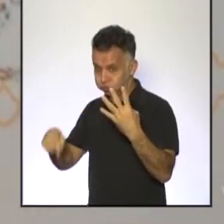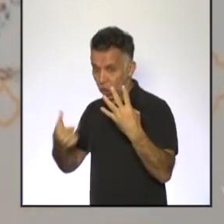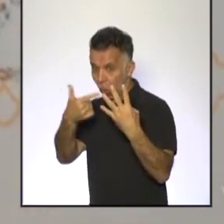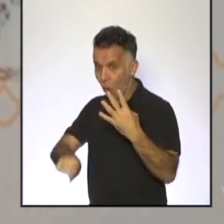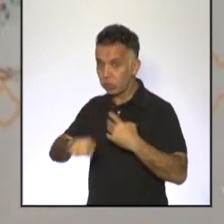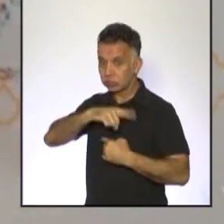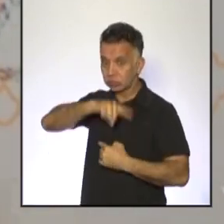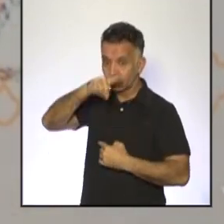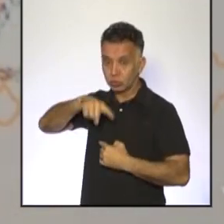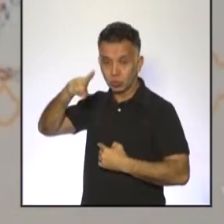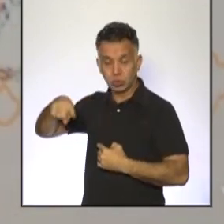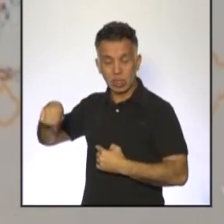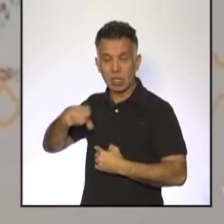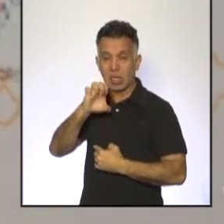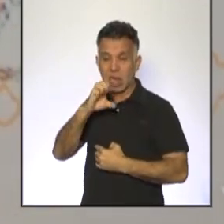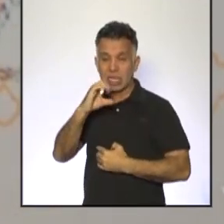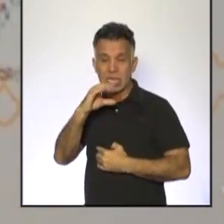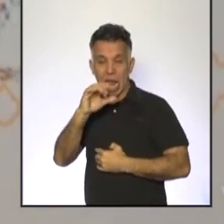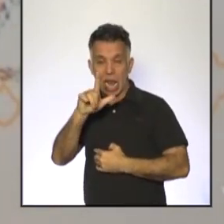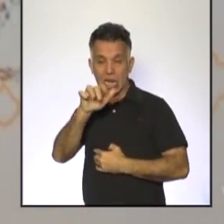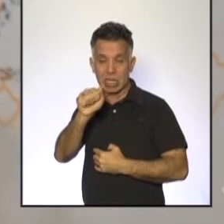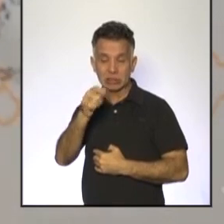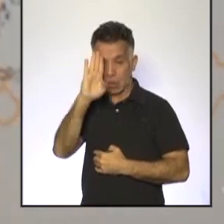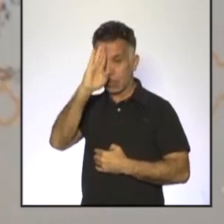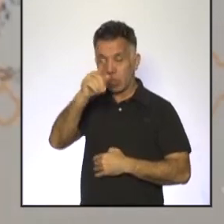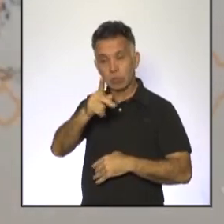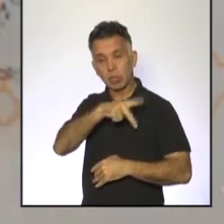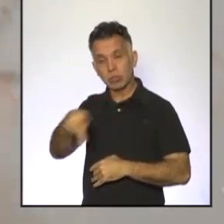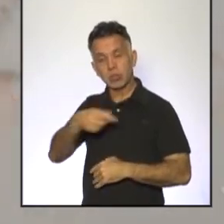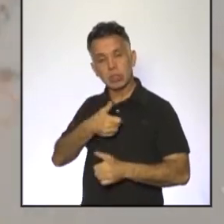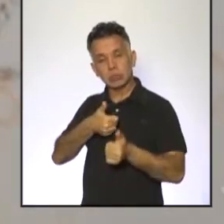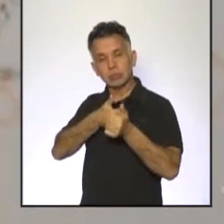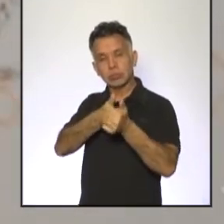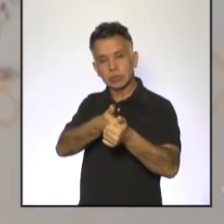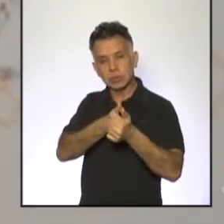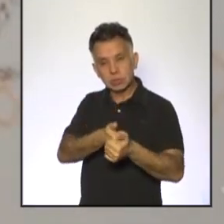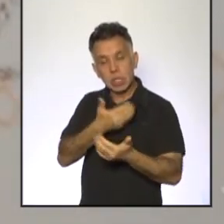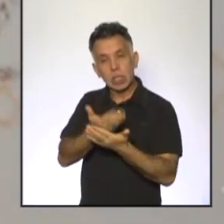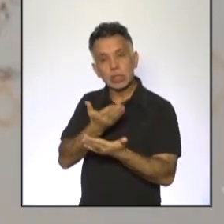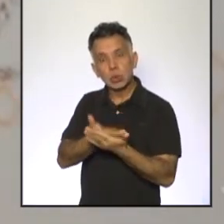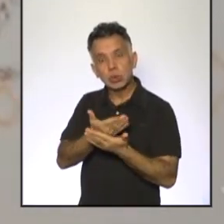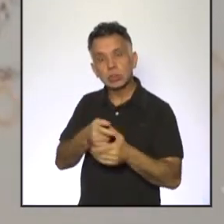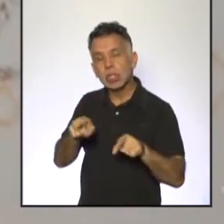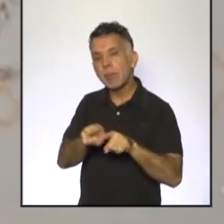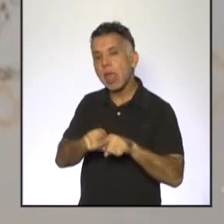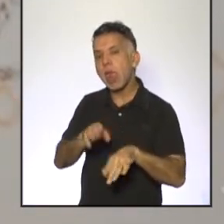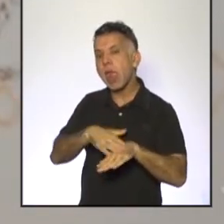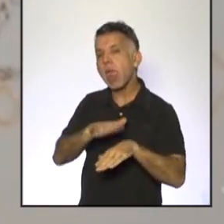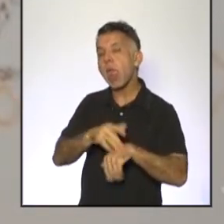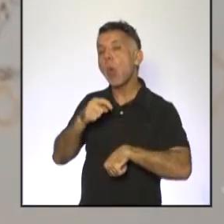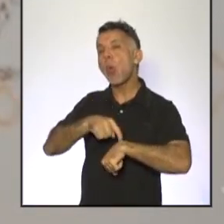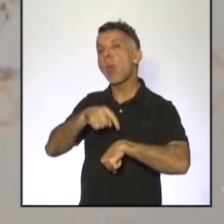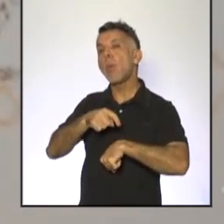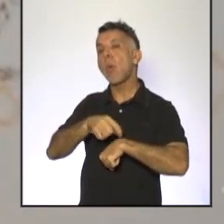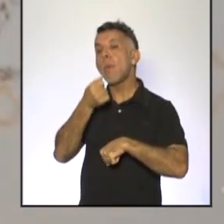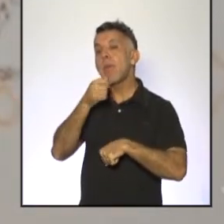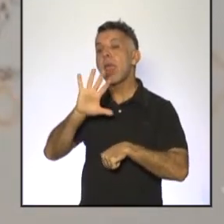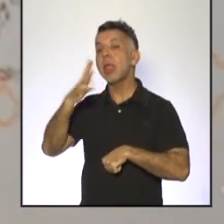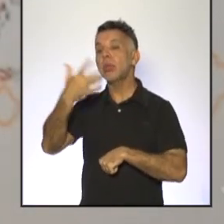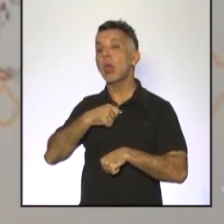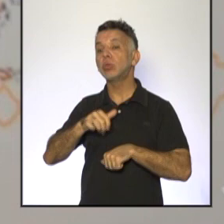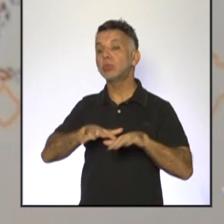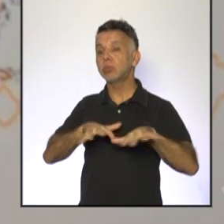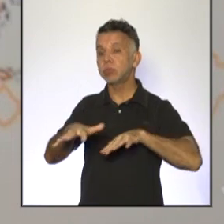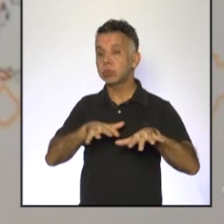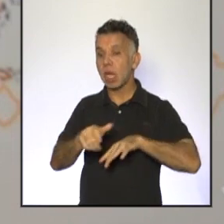exemplo, principalmente para os professores que estão acompanhando, estudem também bastante sobre o momento sísmico. O